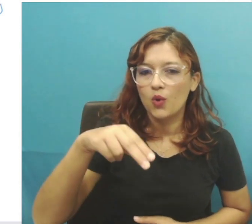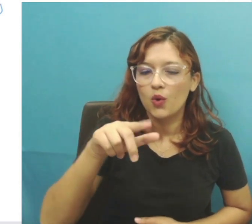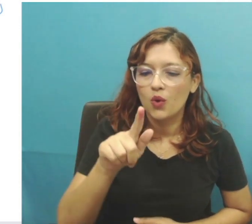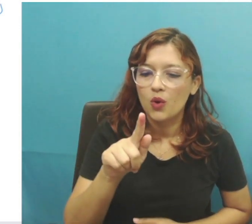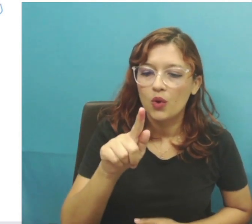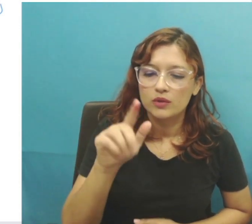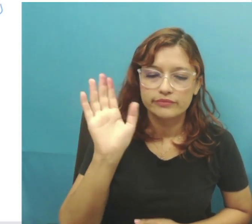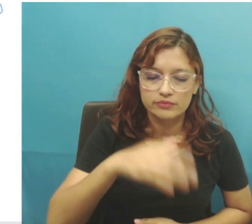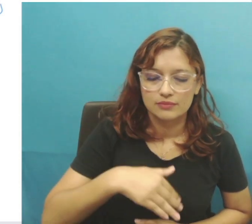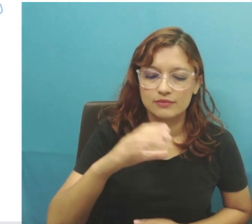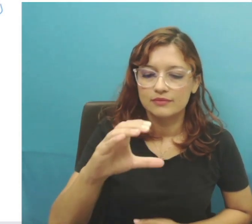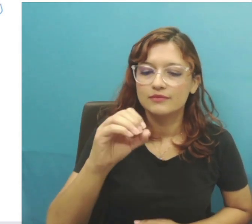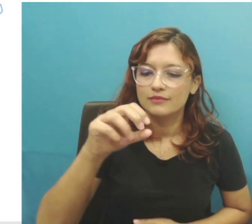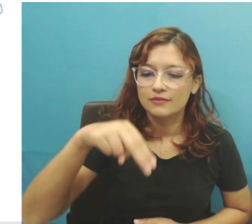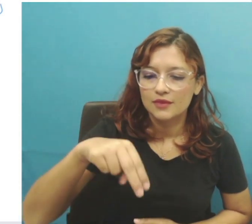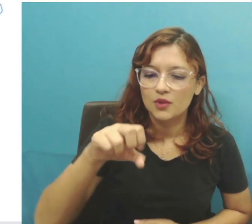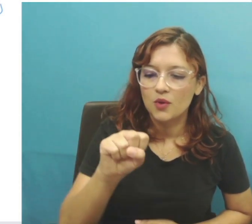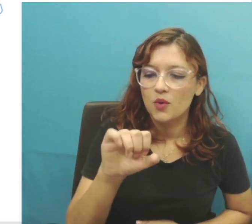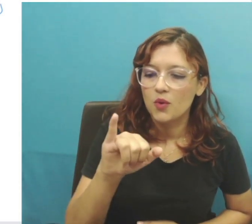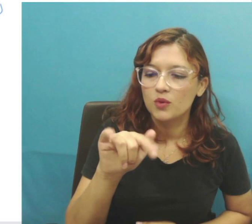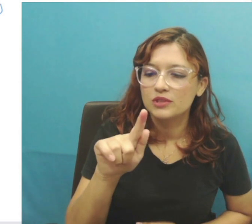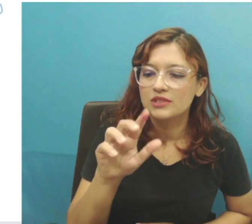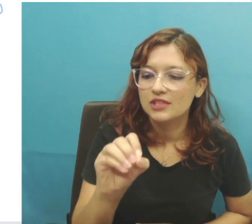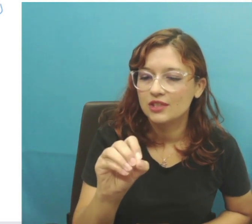Então, a pessoa pode falar